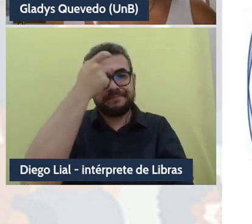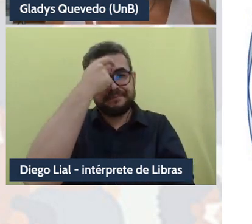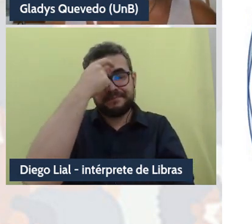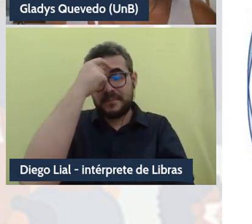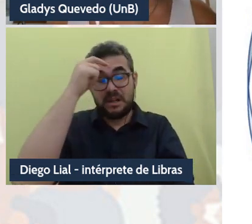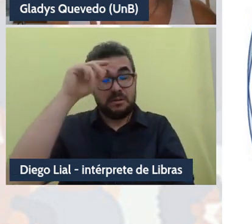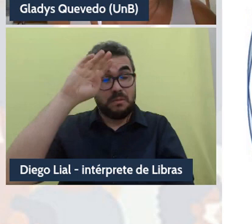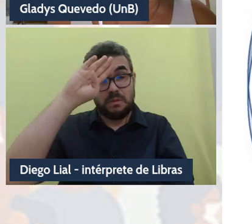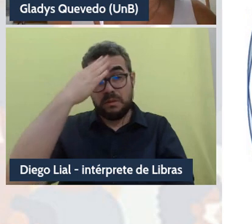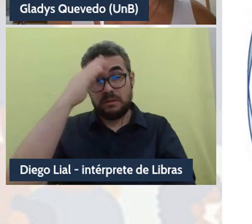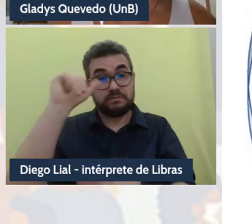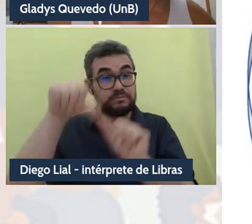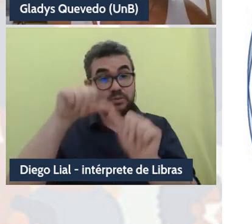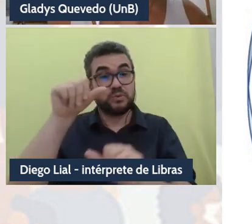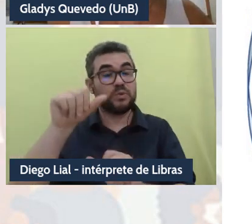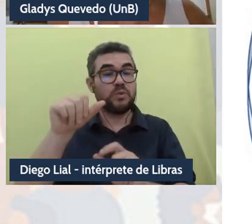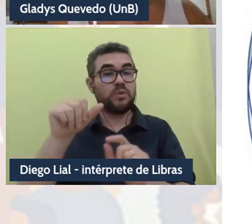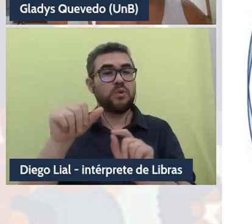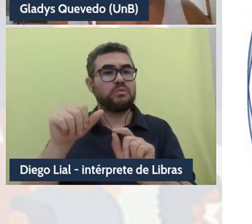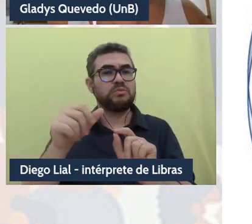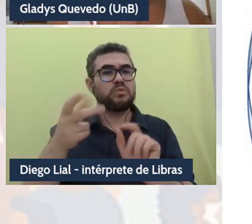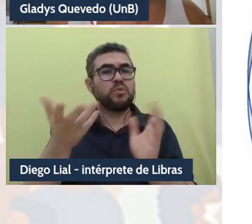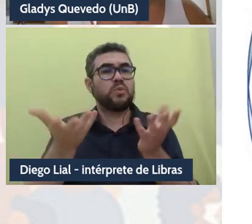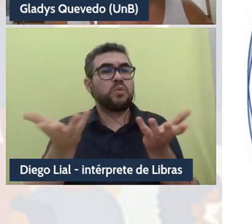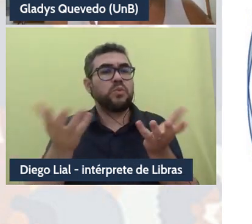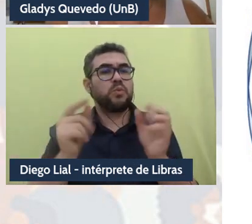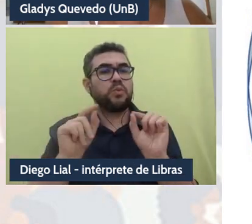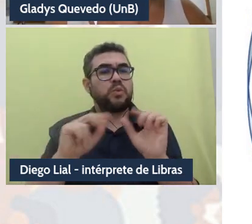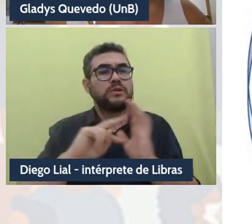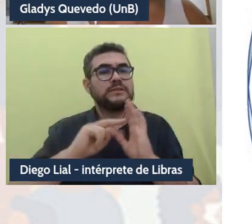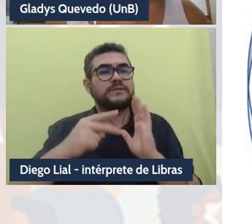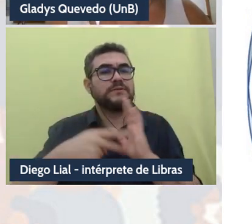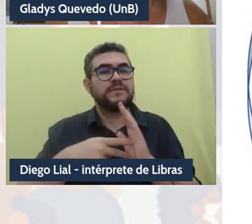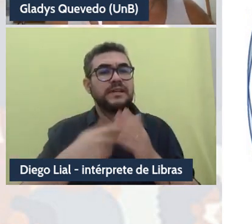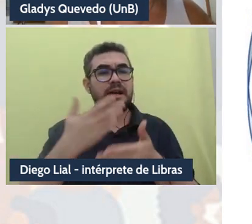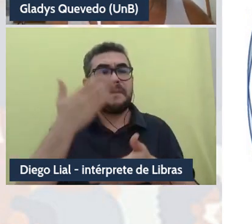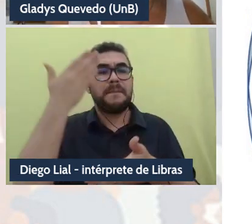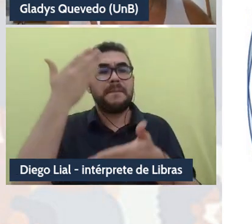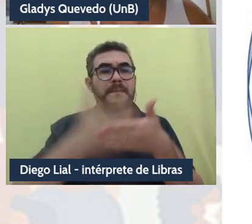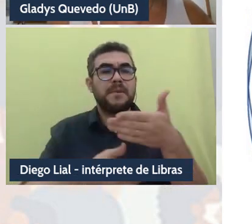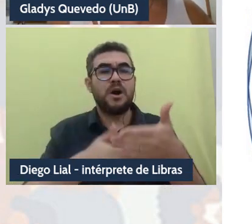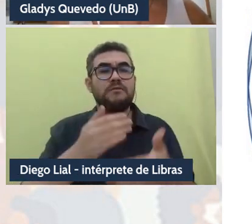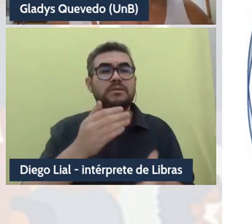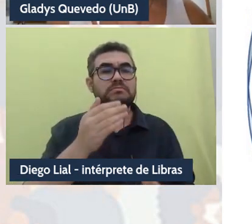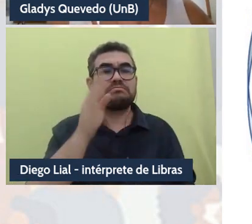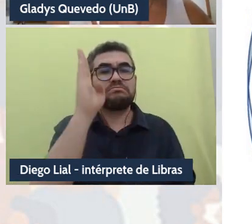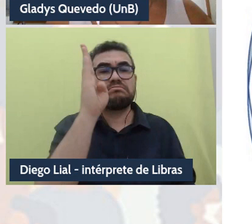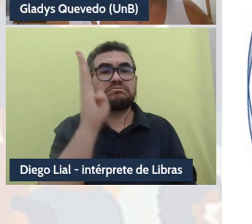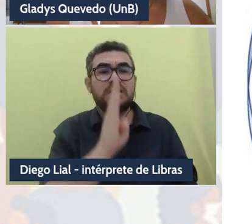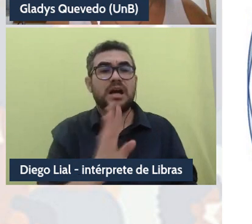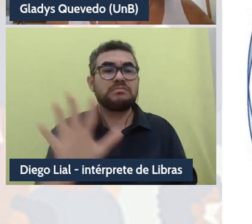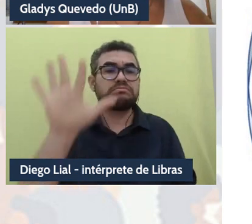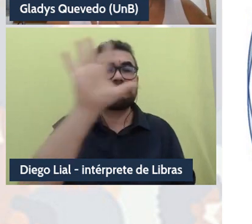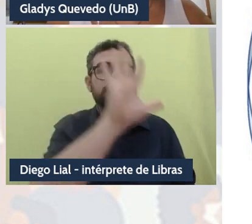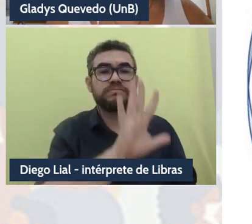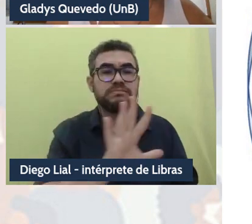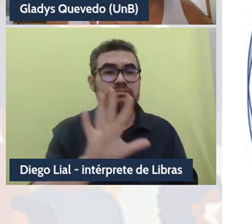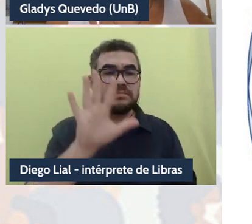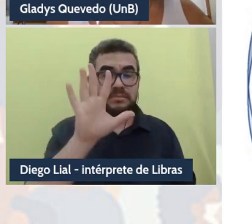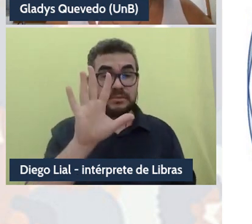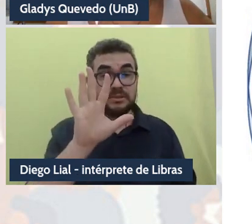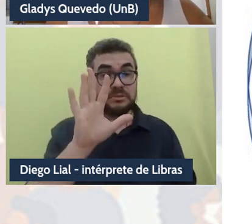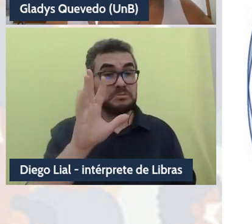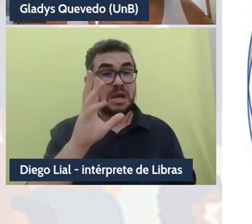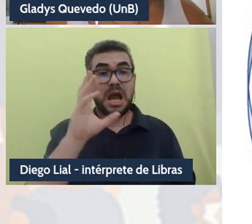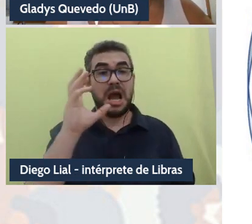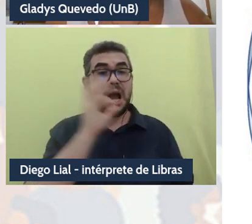um exame nacional pela sociedade, né, que rapidamente assimilou a ideia de utilizar o Enem